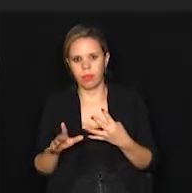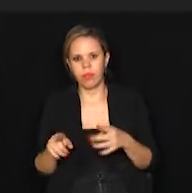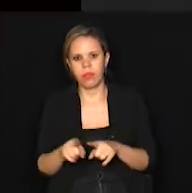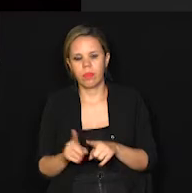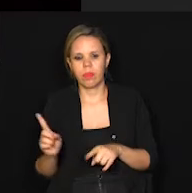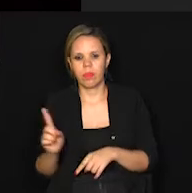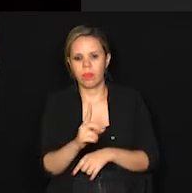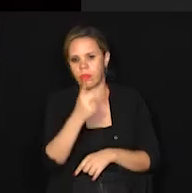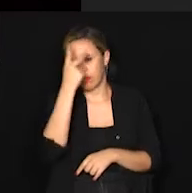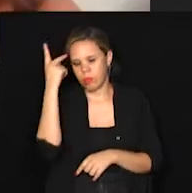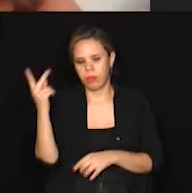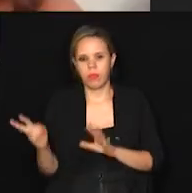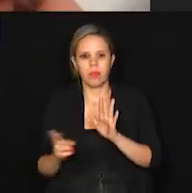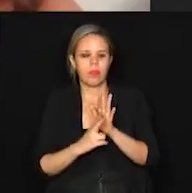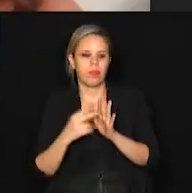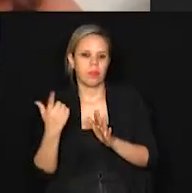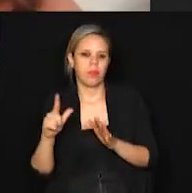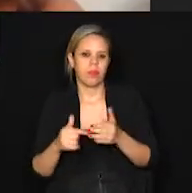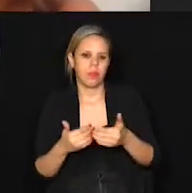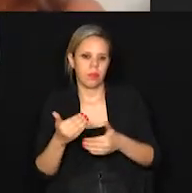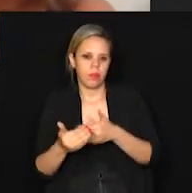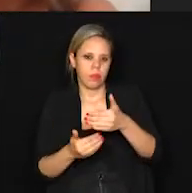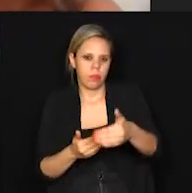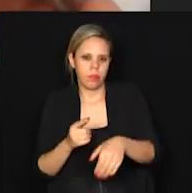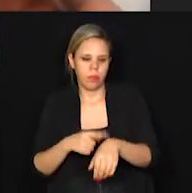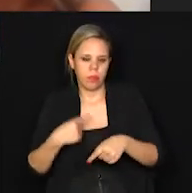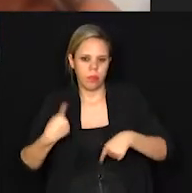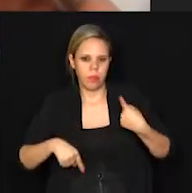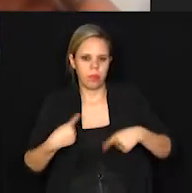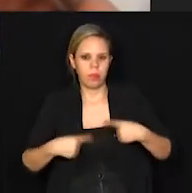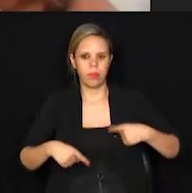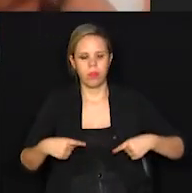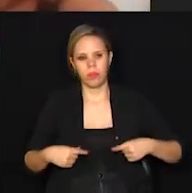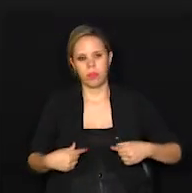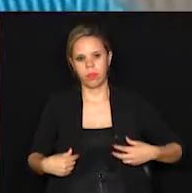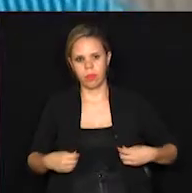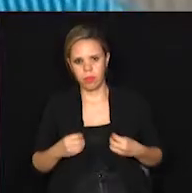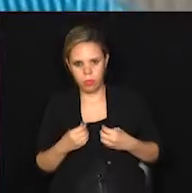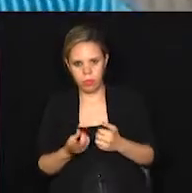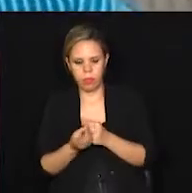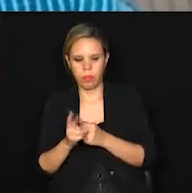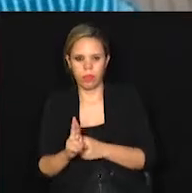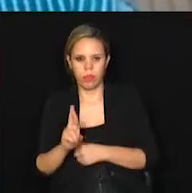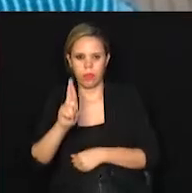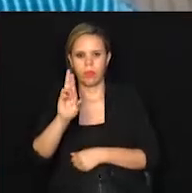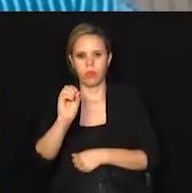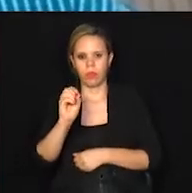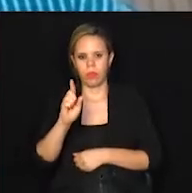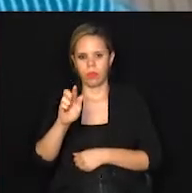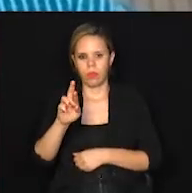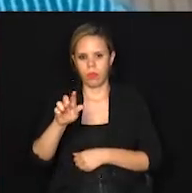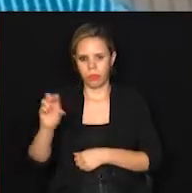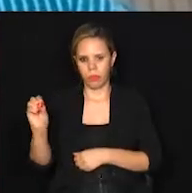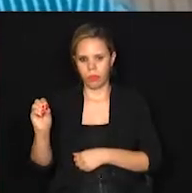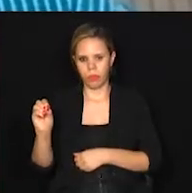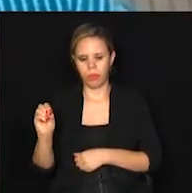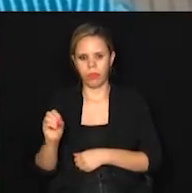vir outras representações ao longo aqui do nosso debate. Inclusive, por exemplo, o doutor Rodrigo Augusto de Oliveira, que